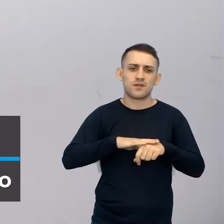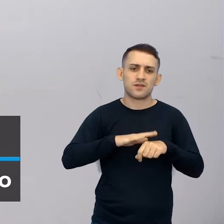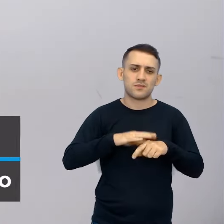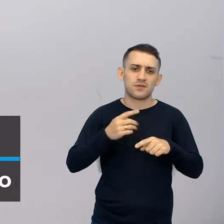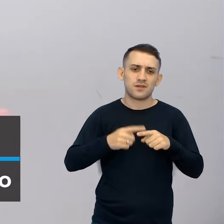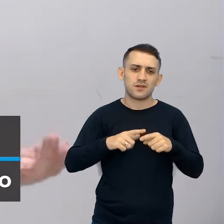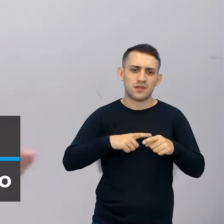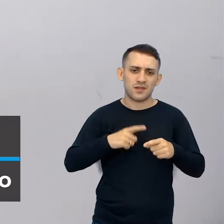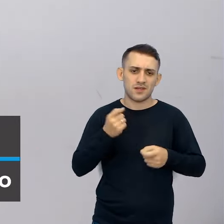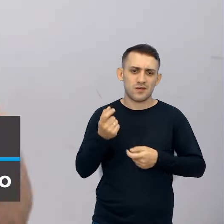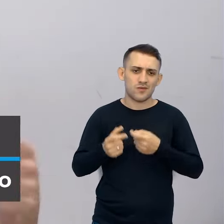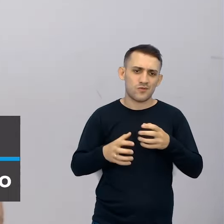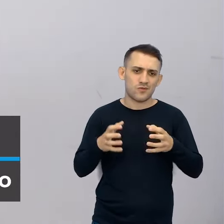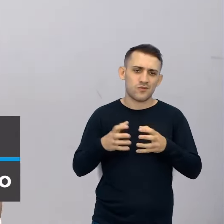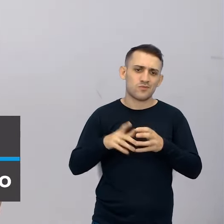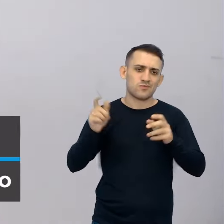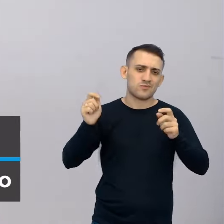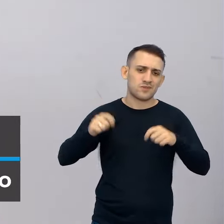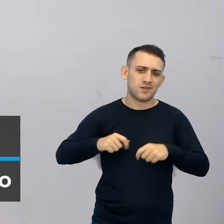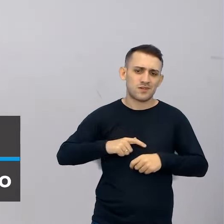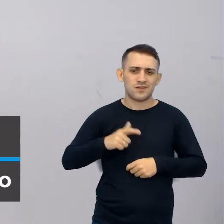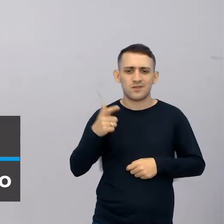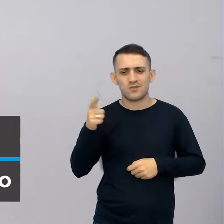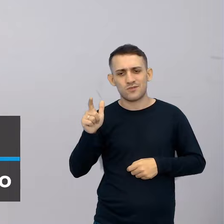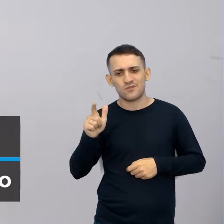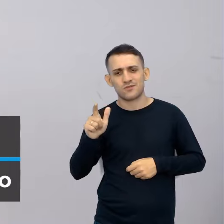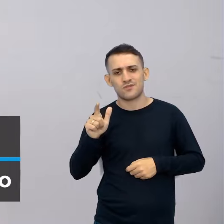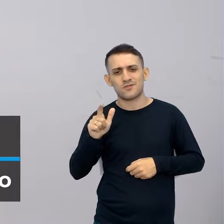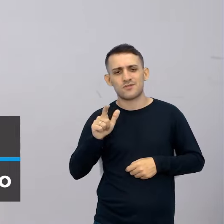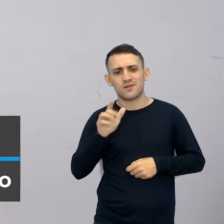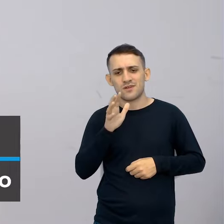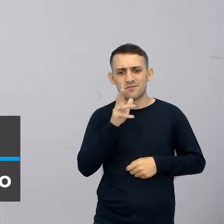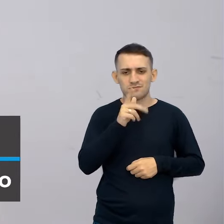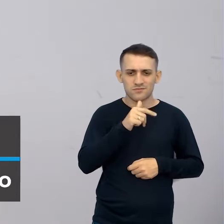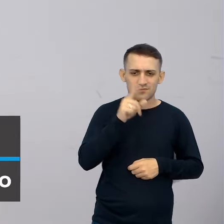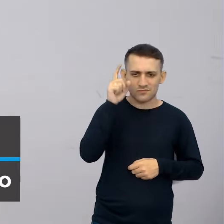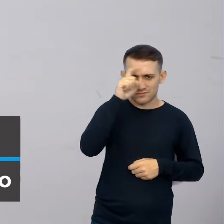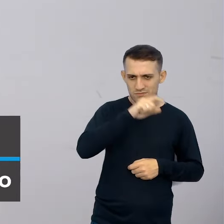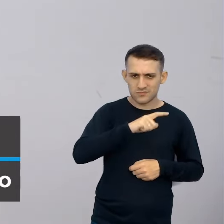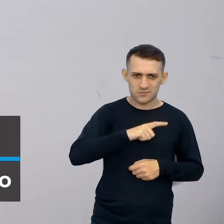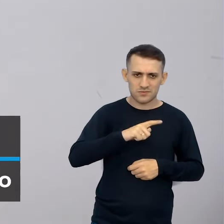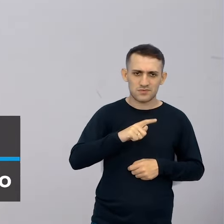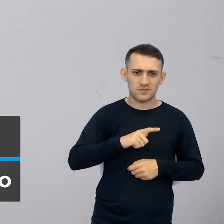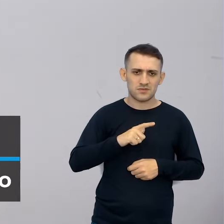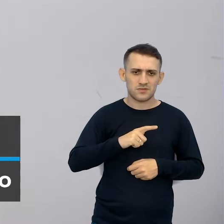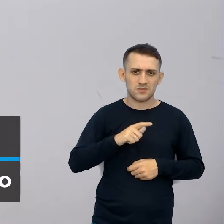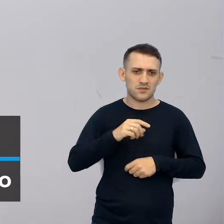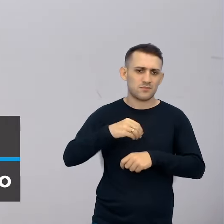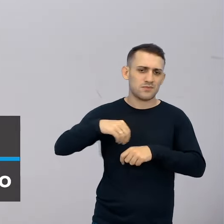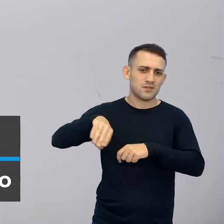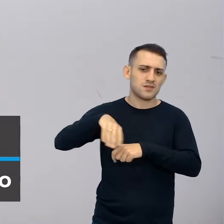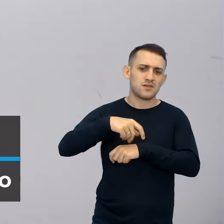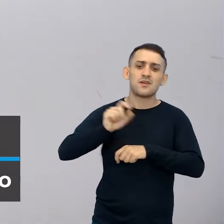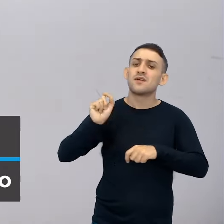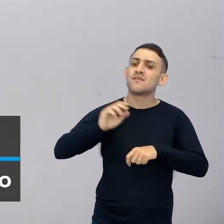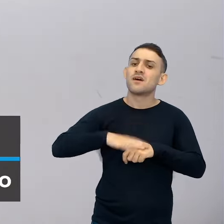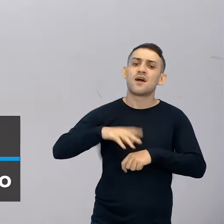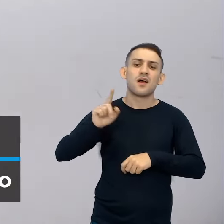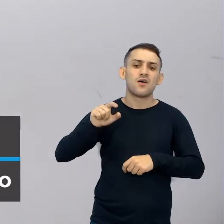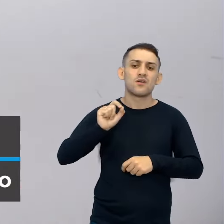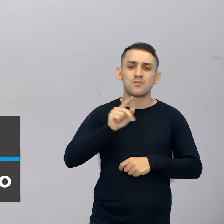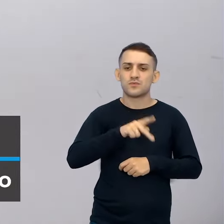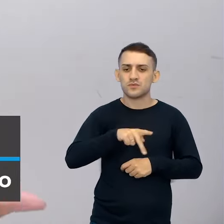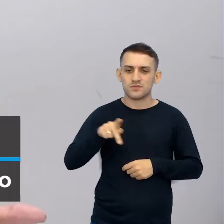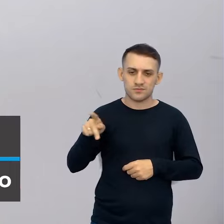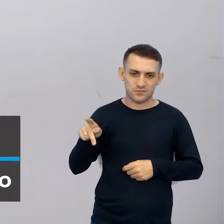que caminha, né? Todo mundo sabe, tem turma que é um pouco mais, vai um pouquinho com mais dificuldade. E essa mediação, quem faz é o professor.